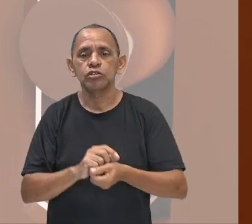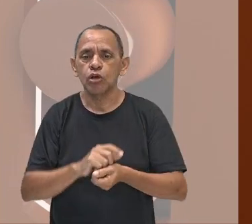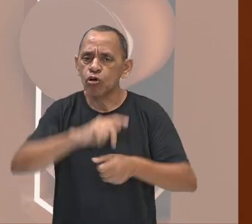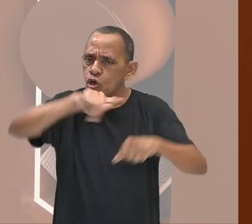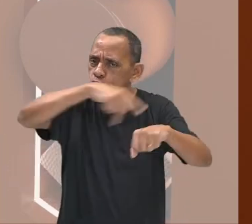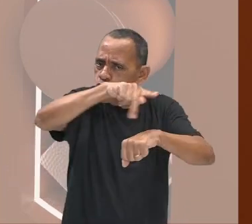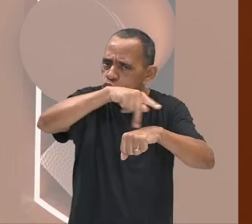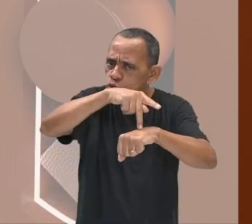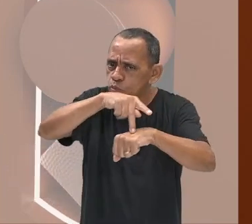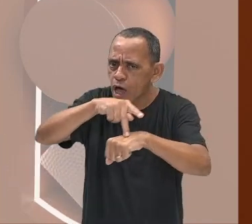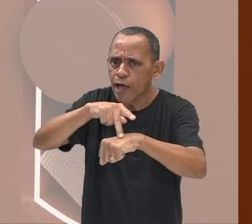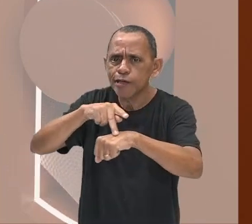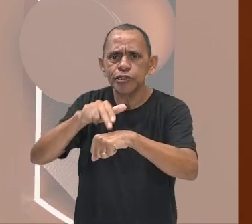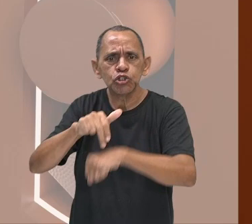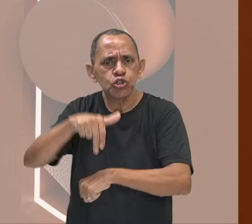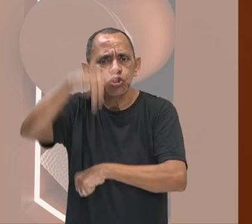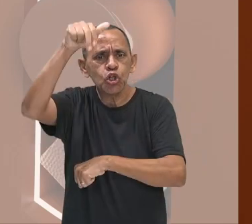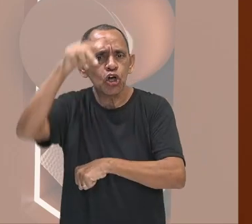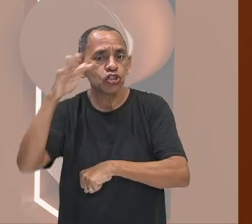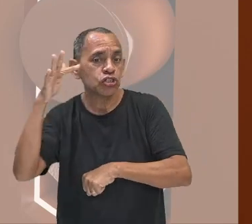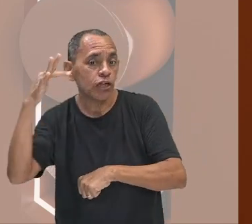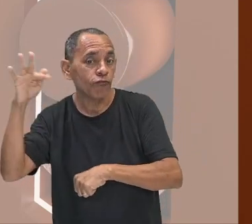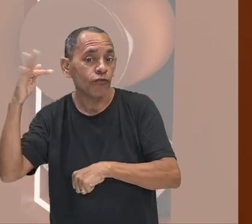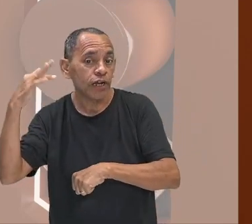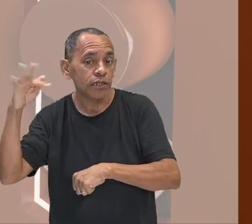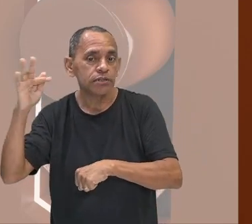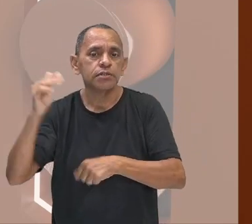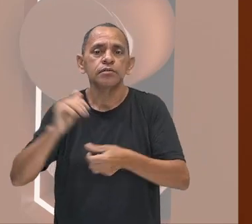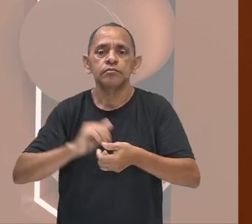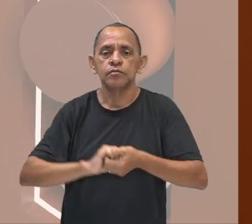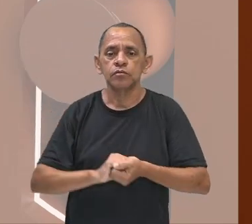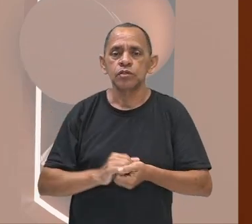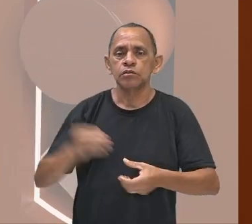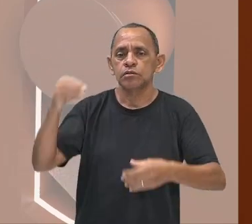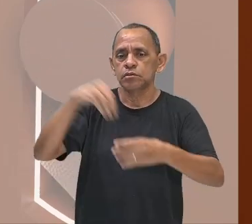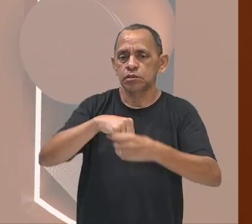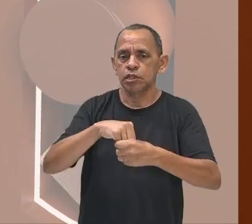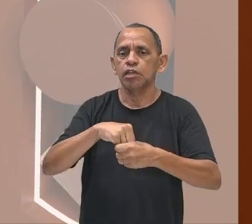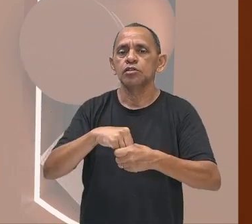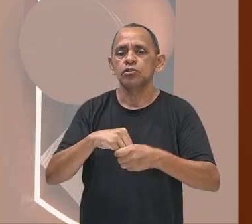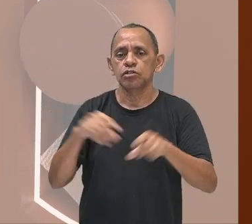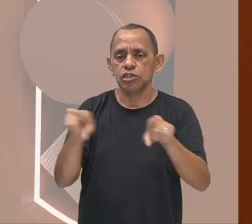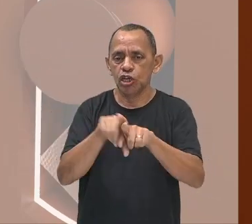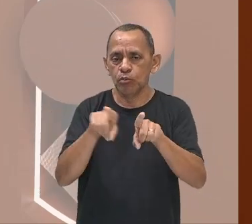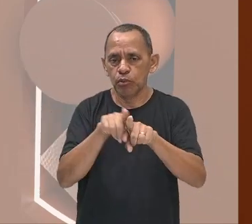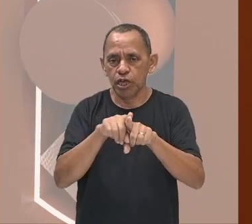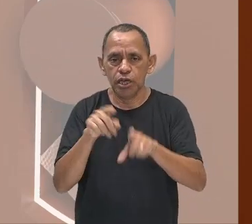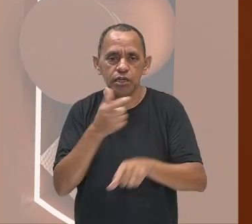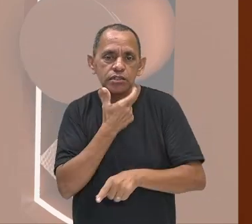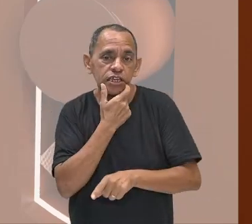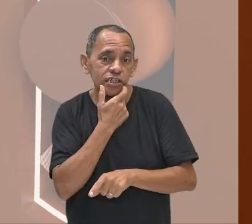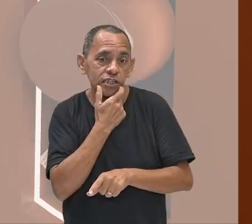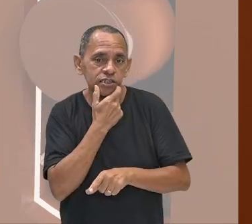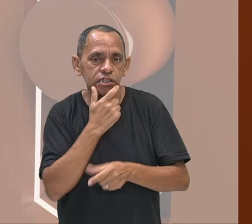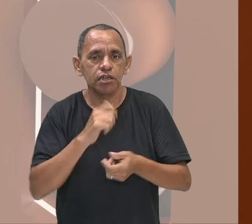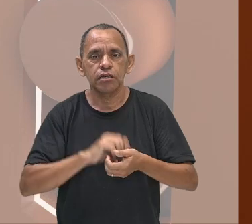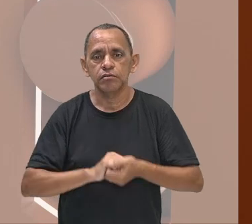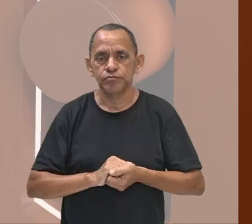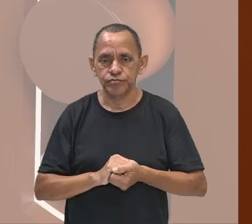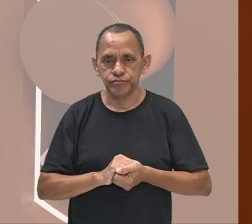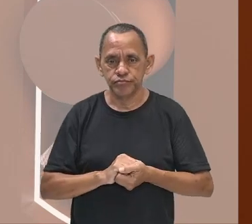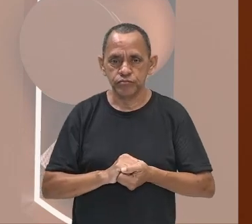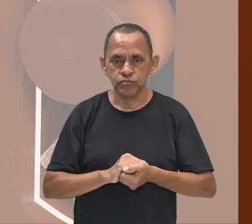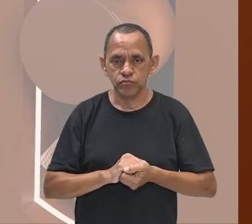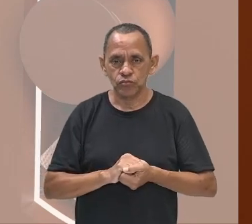França e principalmente ali também dentro da Inglaterra. O calvinismo tem uma vertente religiosa que é conhecido também